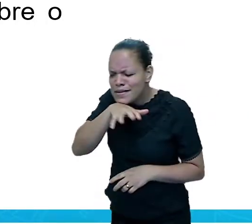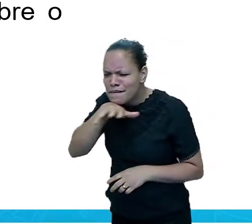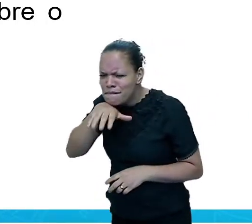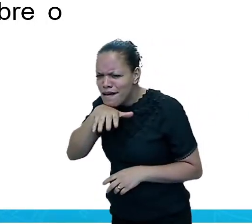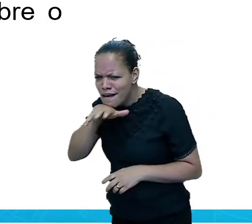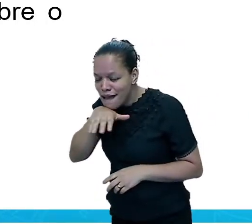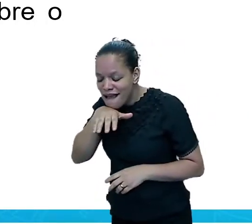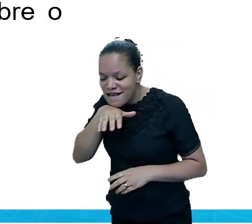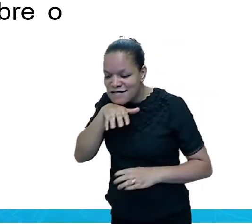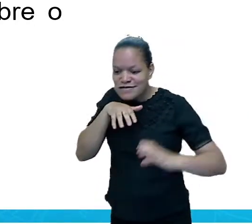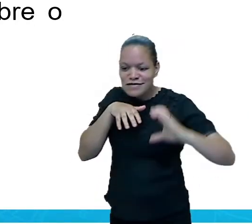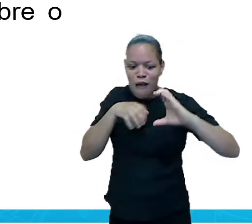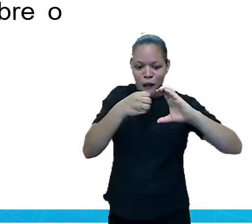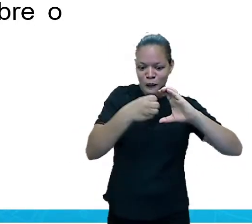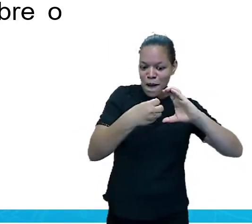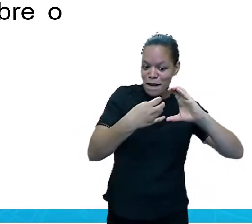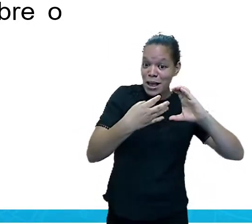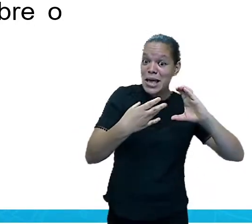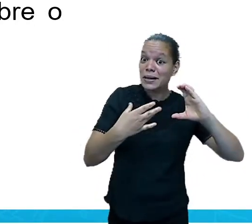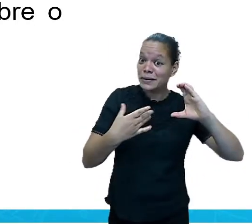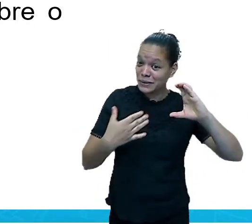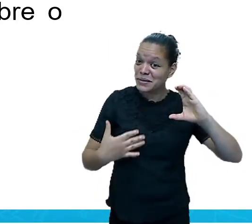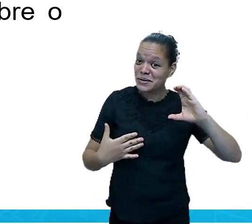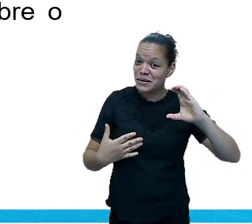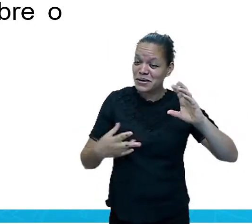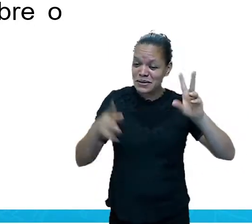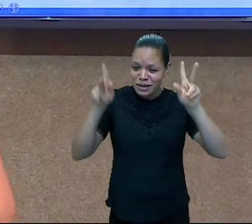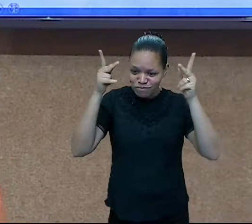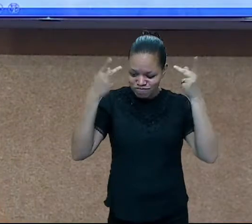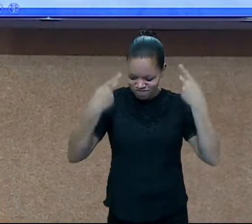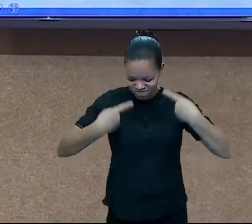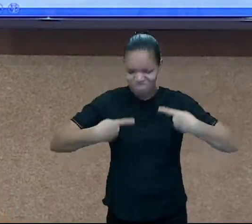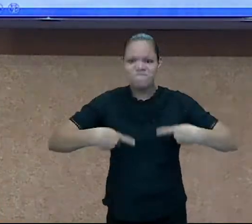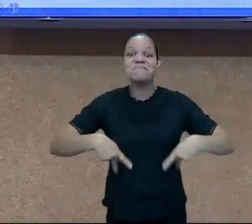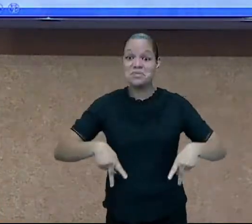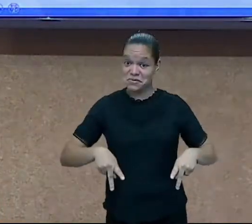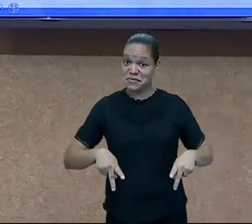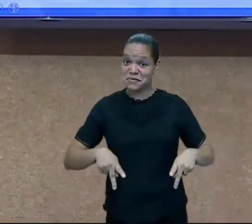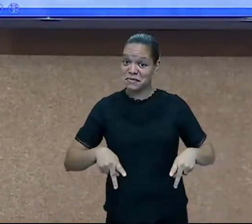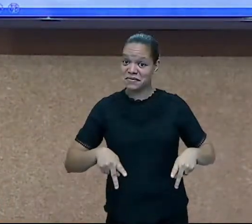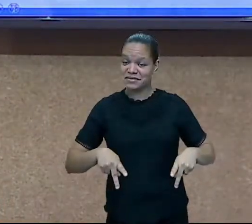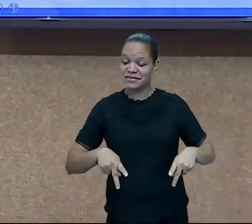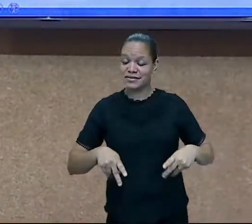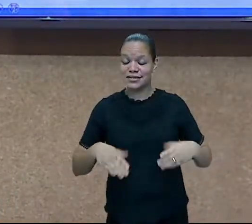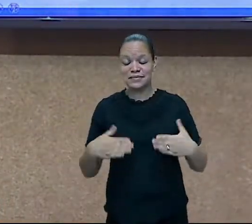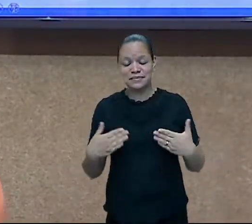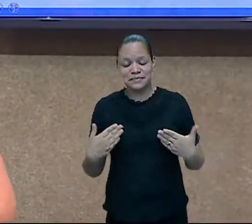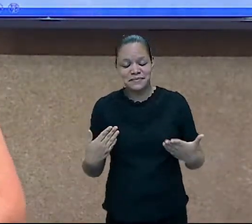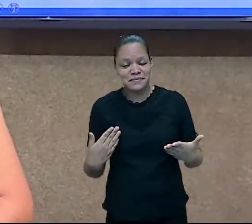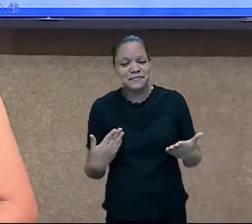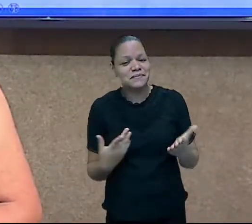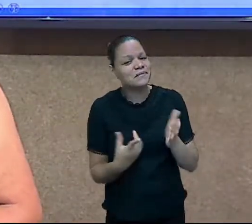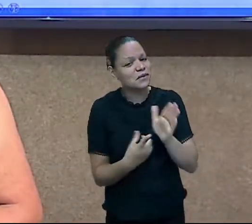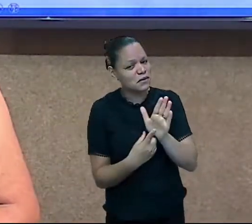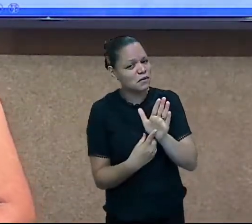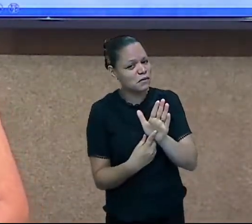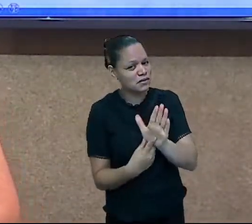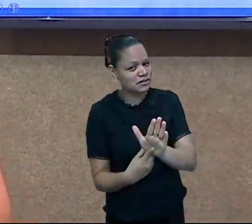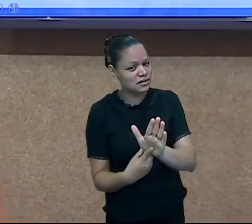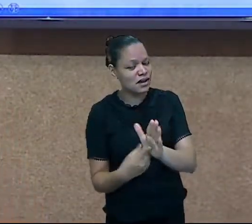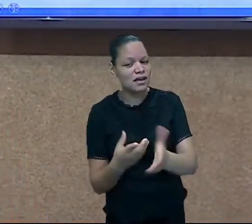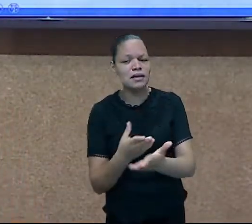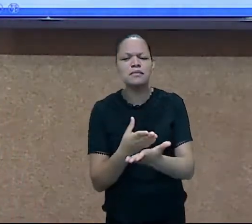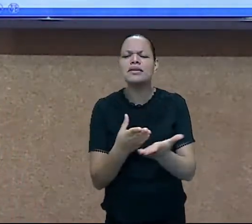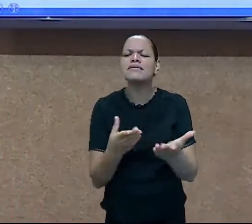eles agem como seres humanos. Poderíamos dizer que